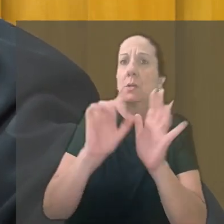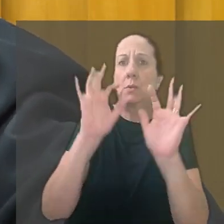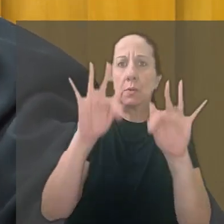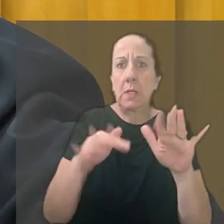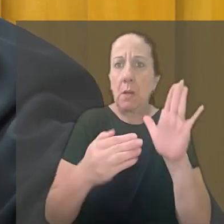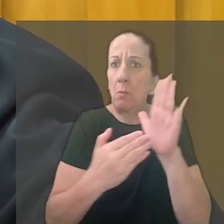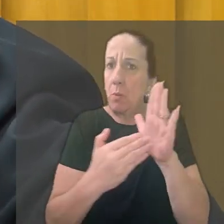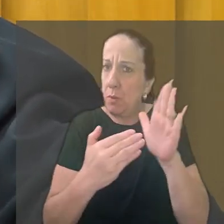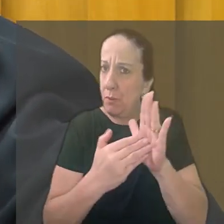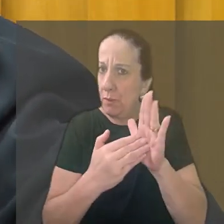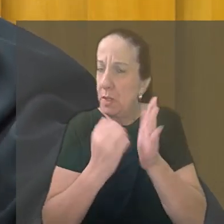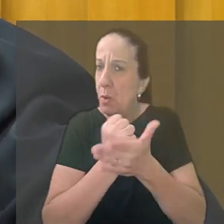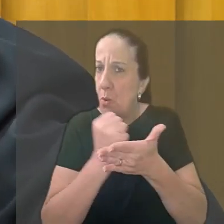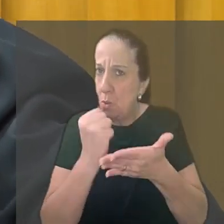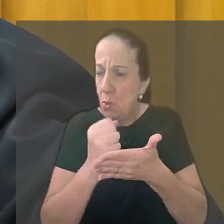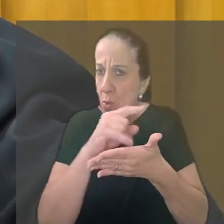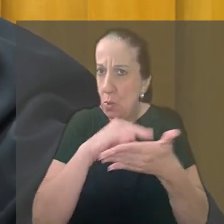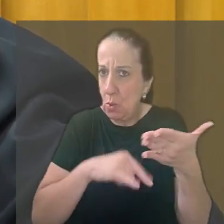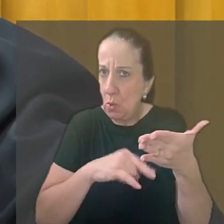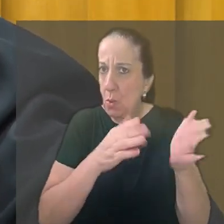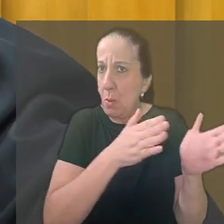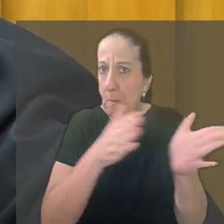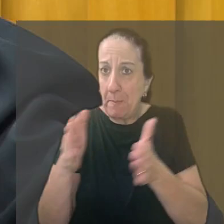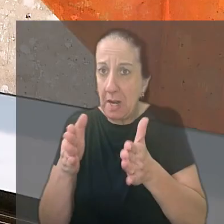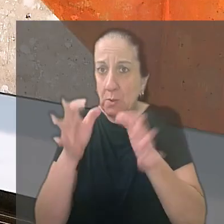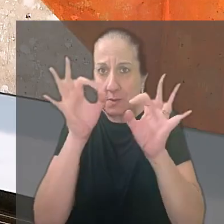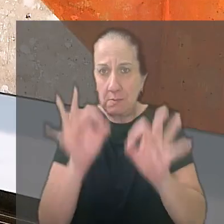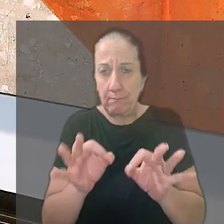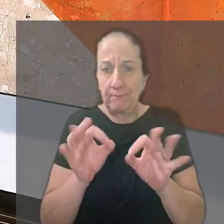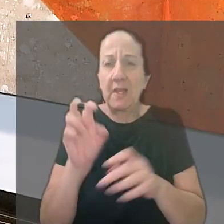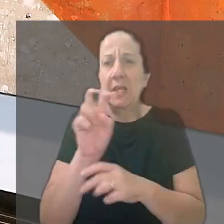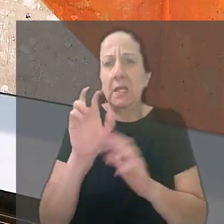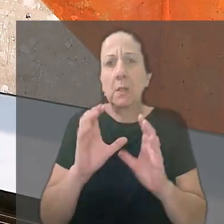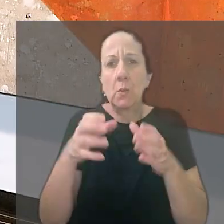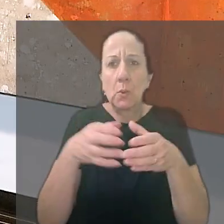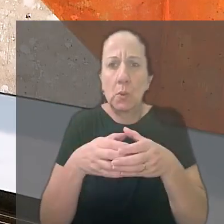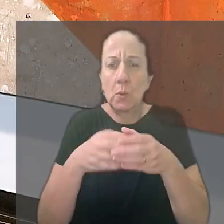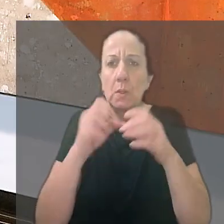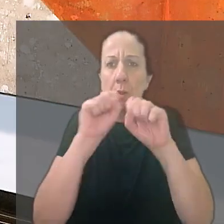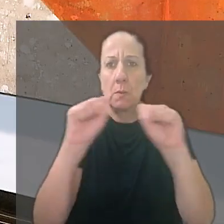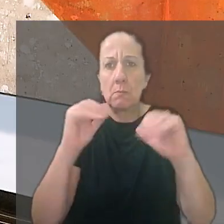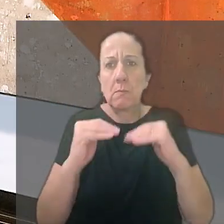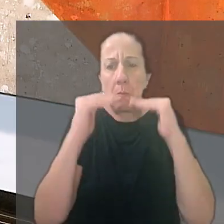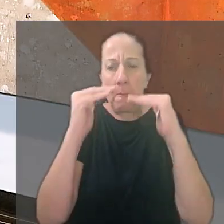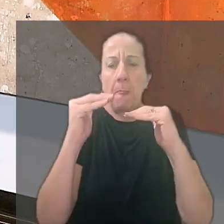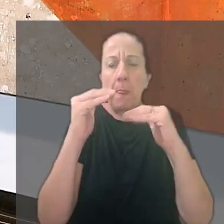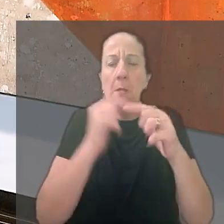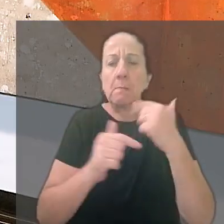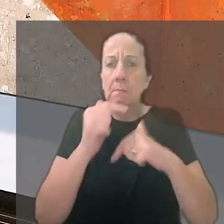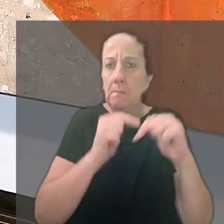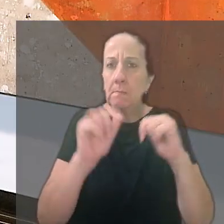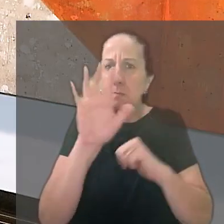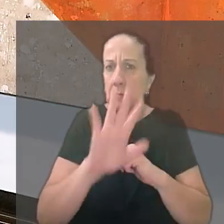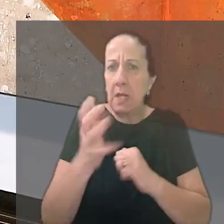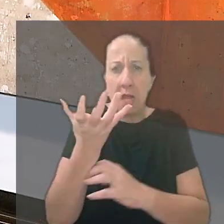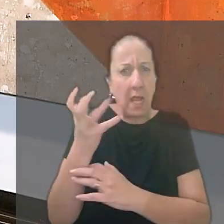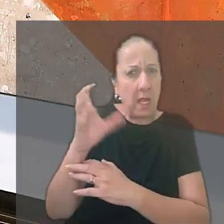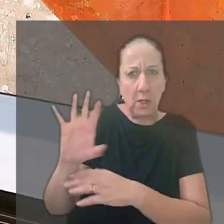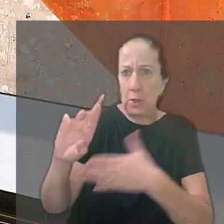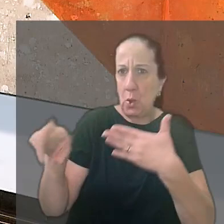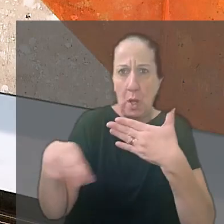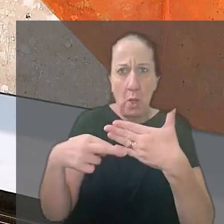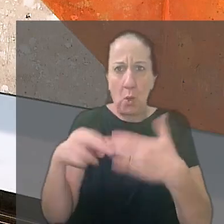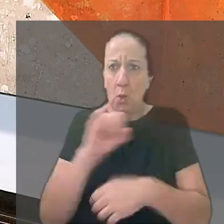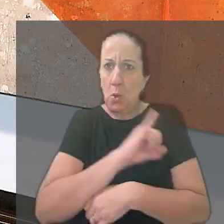final, portanto, do contrato, que é por prazo certo. A 5ª turma do Tribunal Superior do Trabalho, por unanimidade, rejeitou um recurso